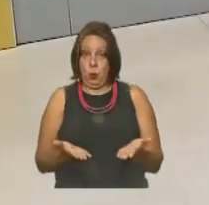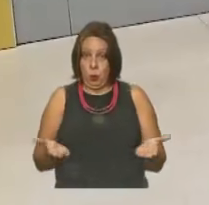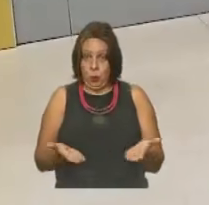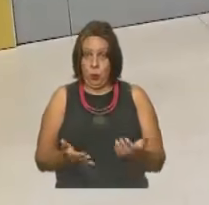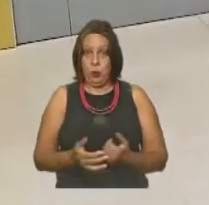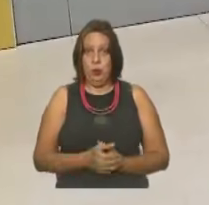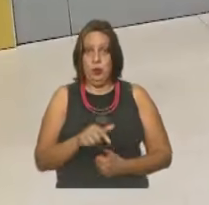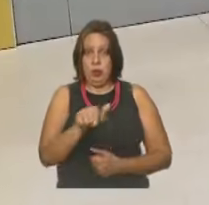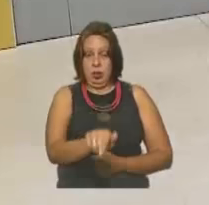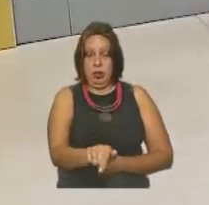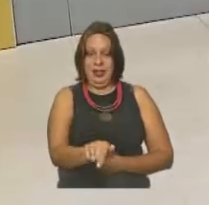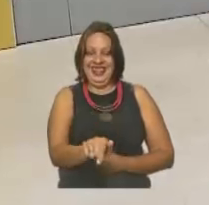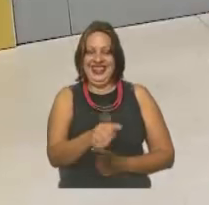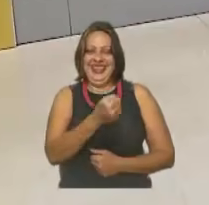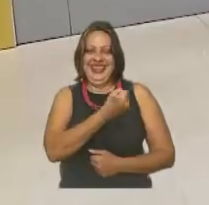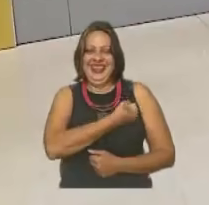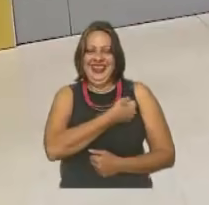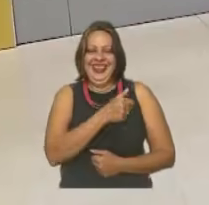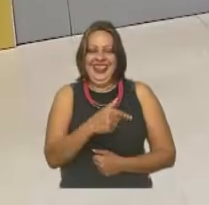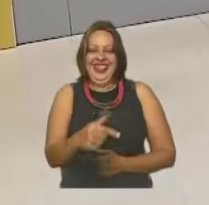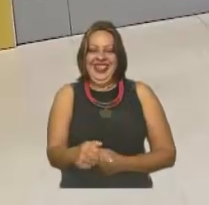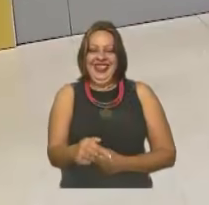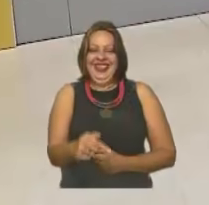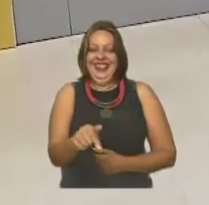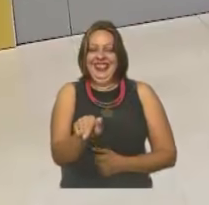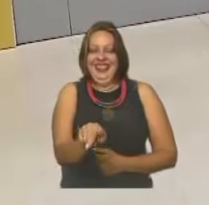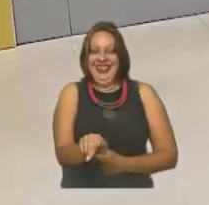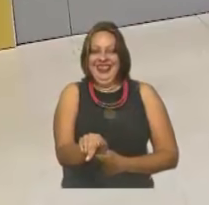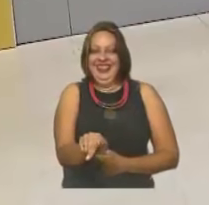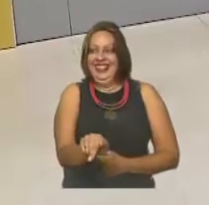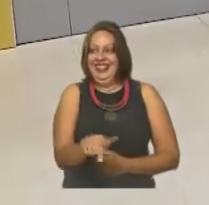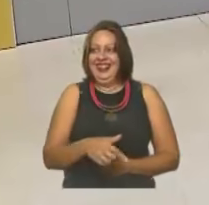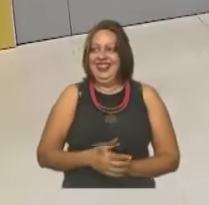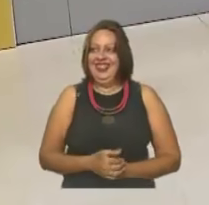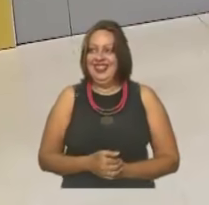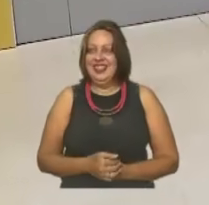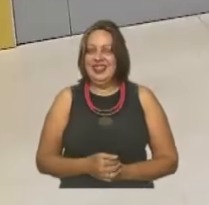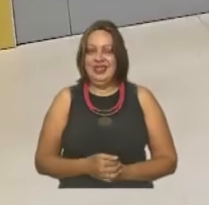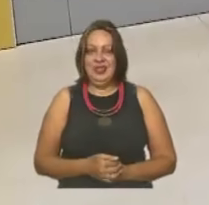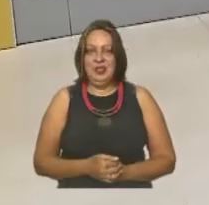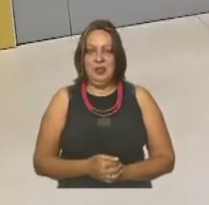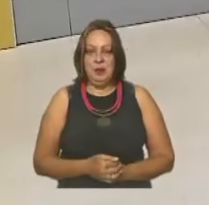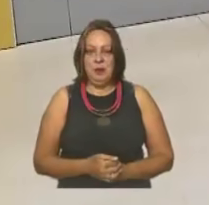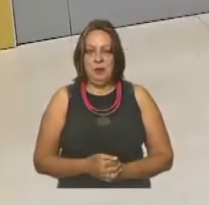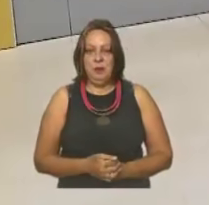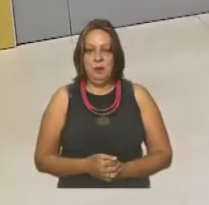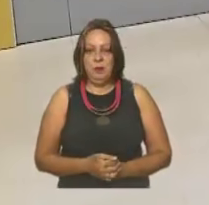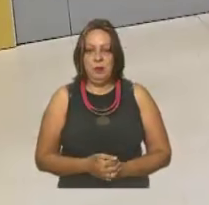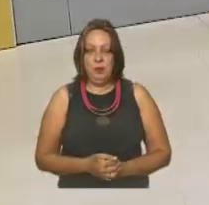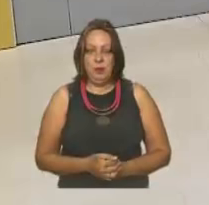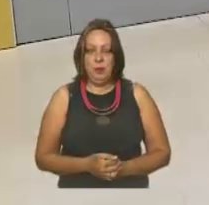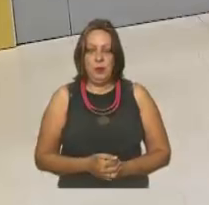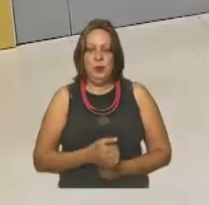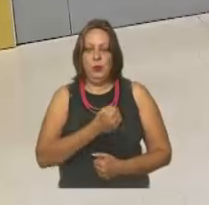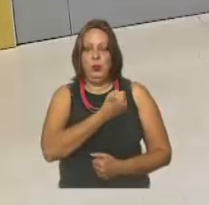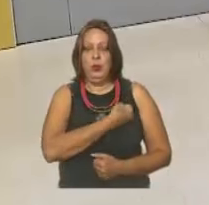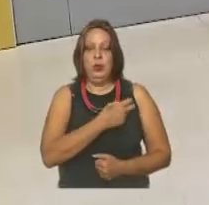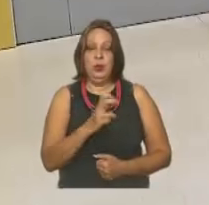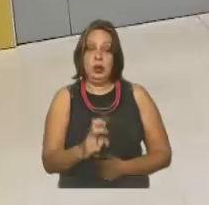sobe bola, número 7, número 7, número 7, Beth. Subiu a número 7, subiu também